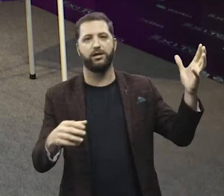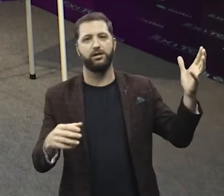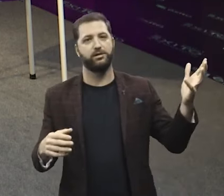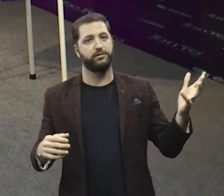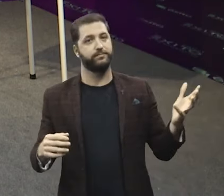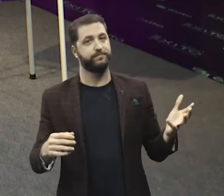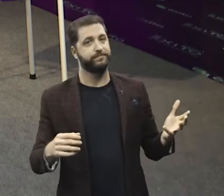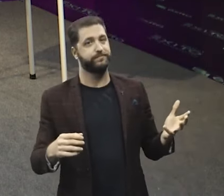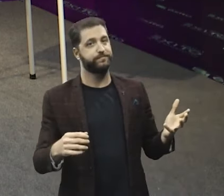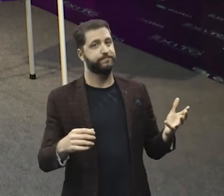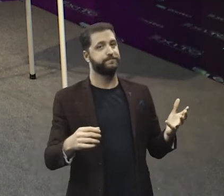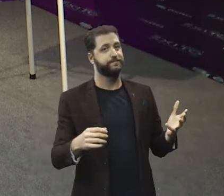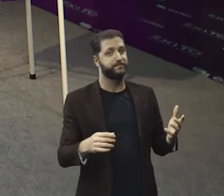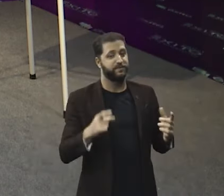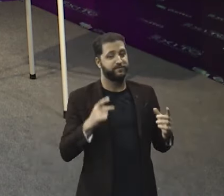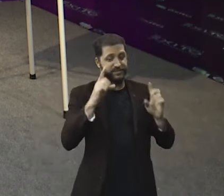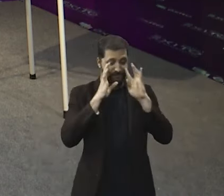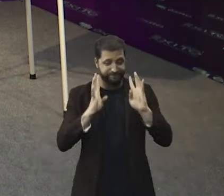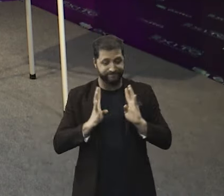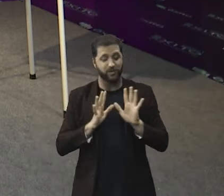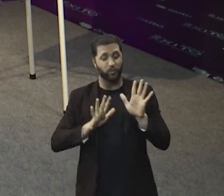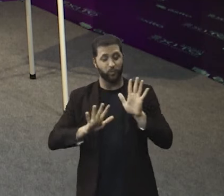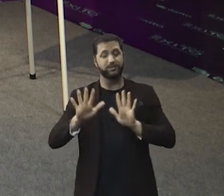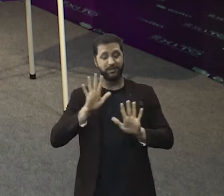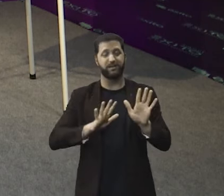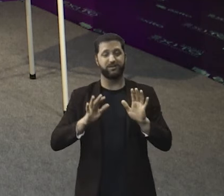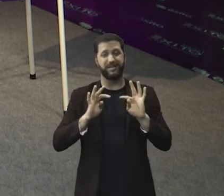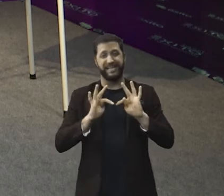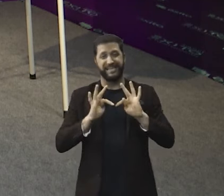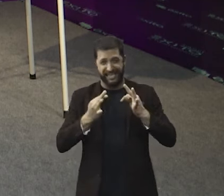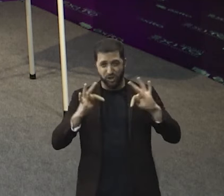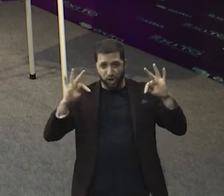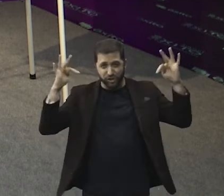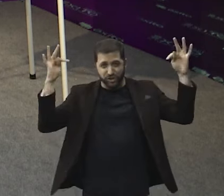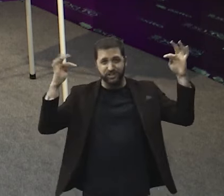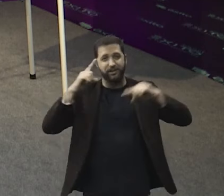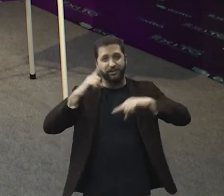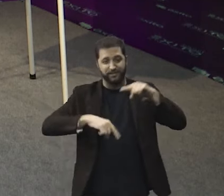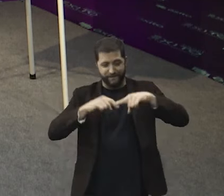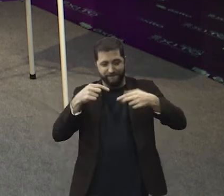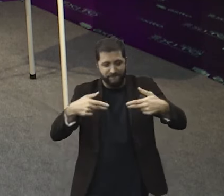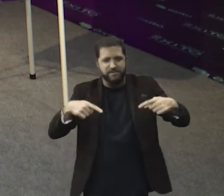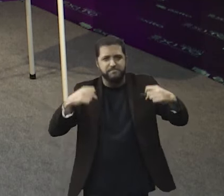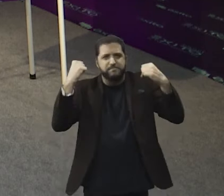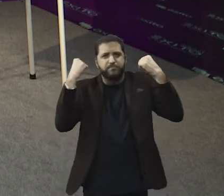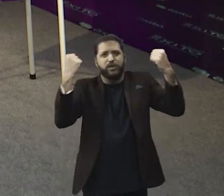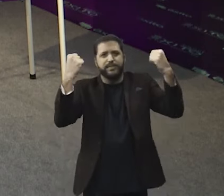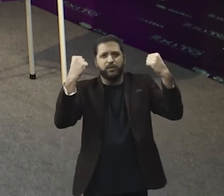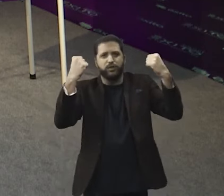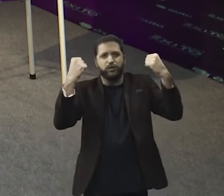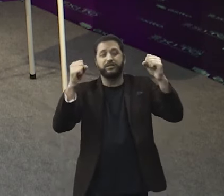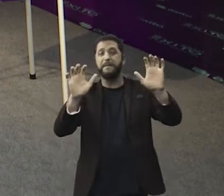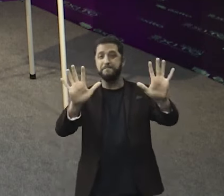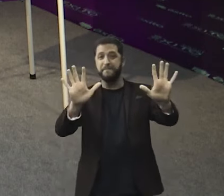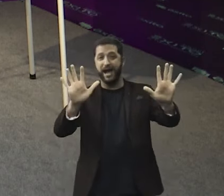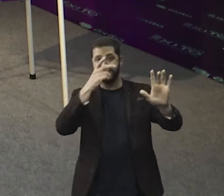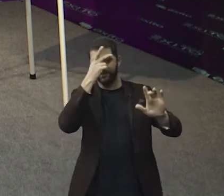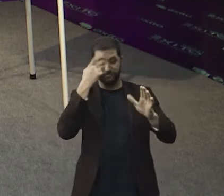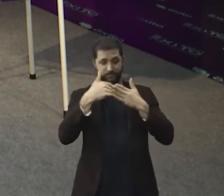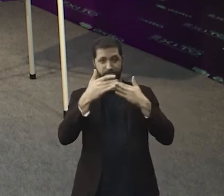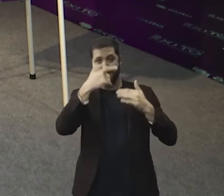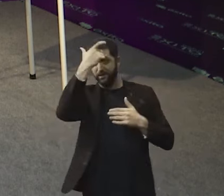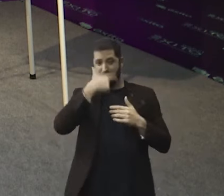ouvindo precisa entender que a tecnologia ela é uma ferramenta poderosíssima Mas quem usa é que